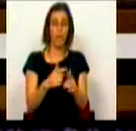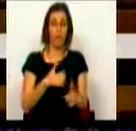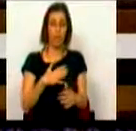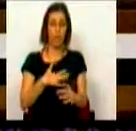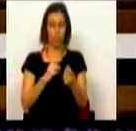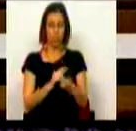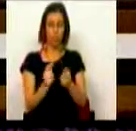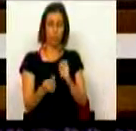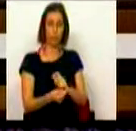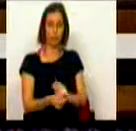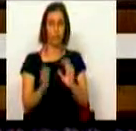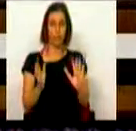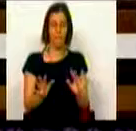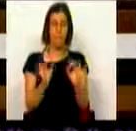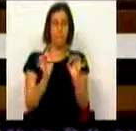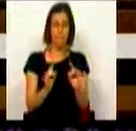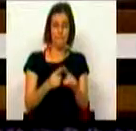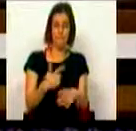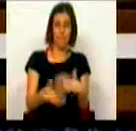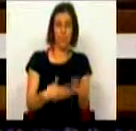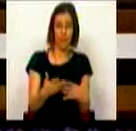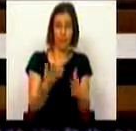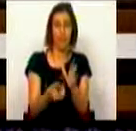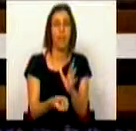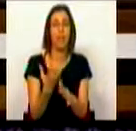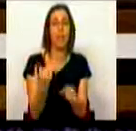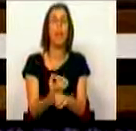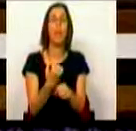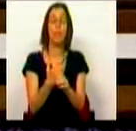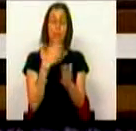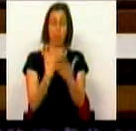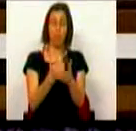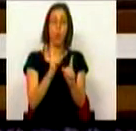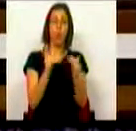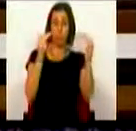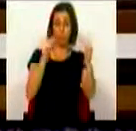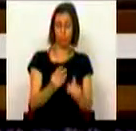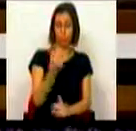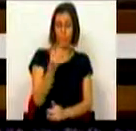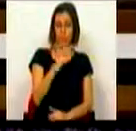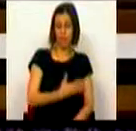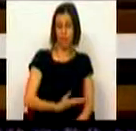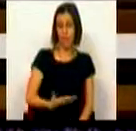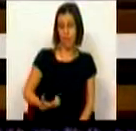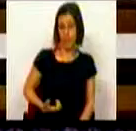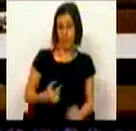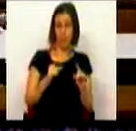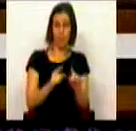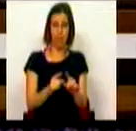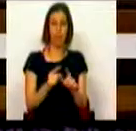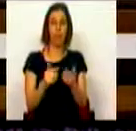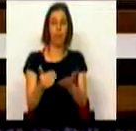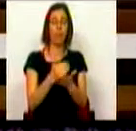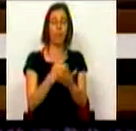indústrias transformadoras. Esta dinâmica de criação de emprego permitiu reduzir a taxa de desemprego para,